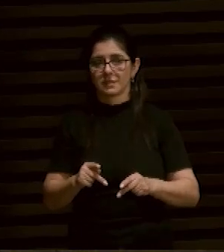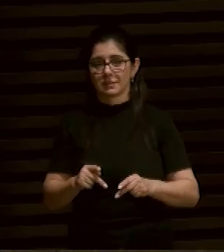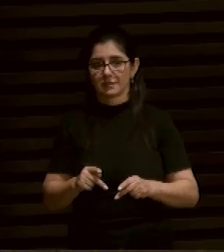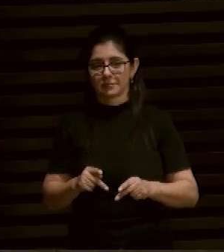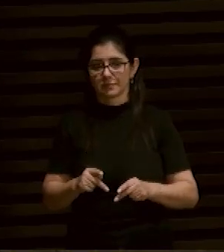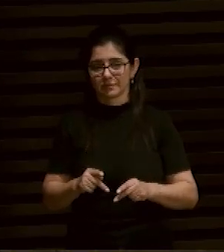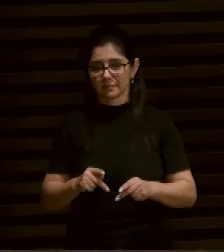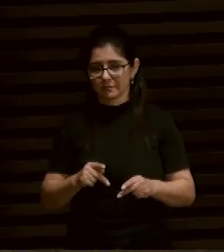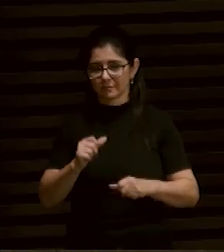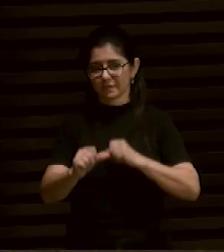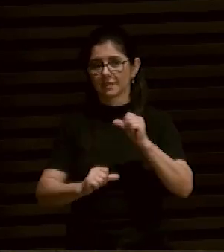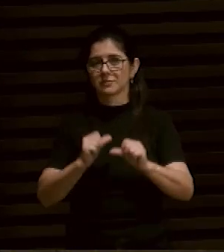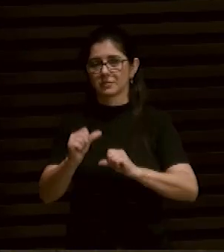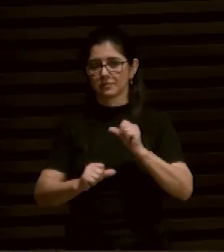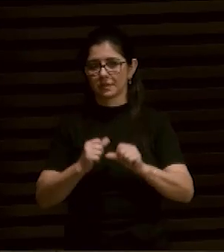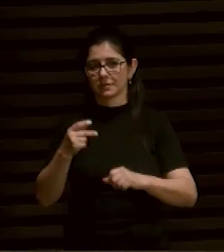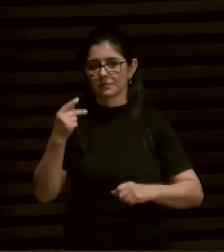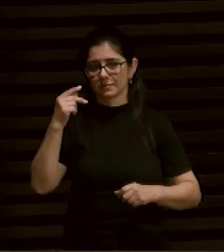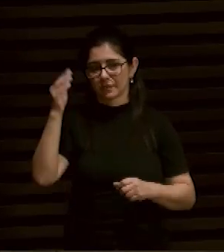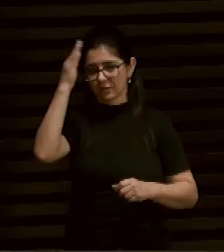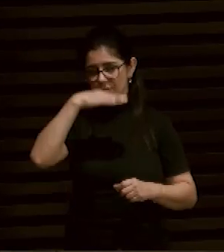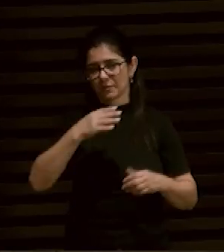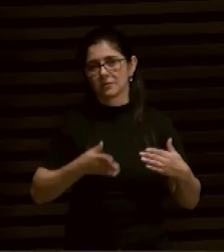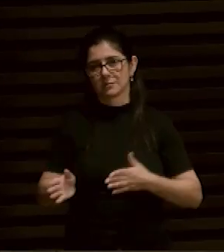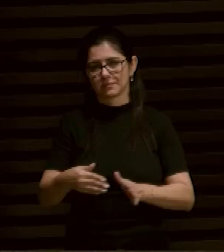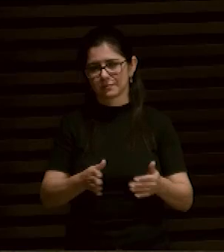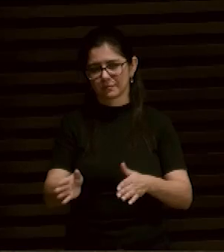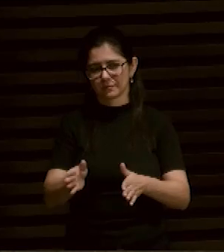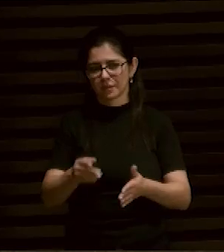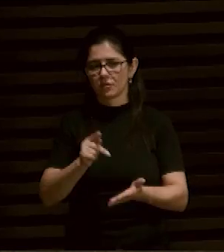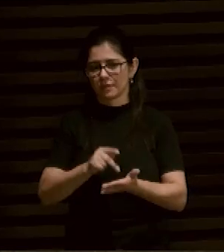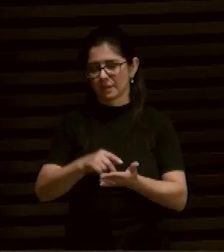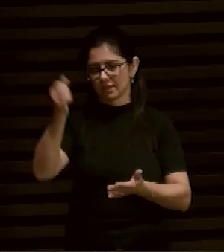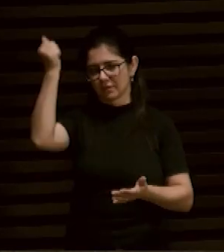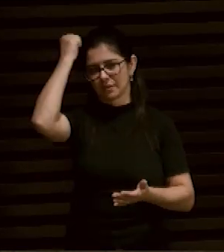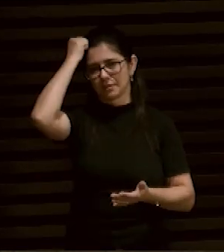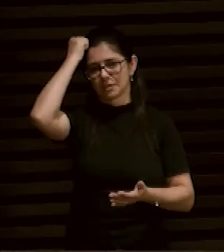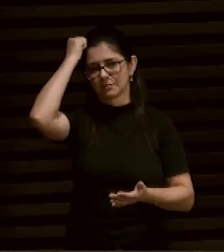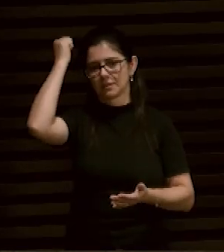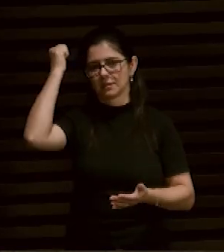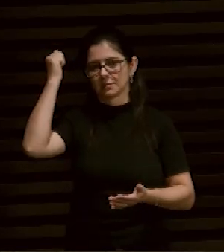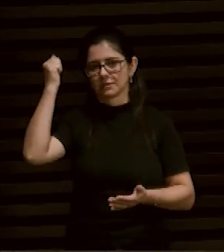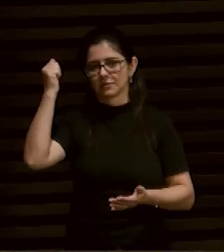aprender essa manhã é que o verdadeiro arrependimento, ele produz bons frutos.